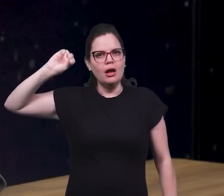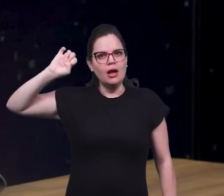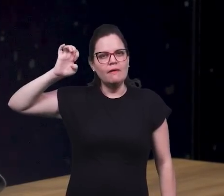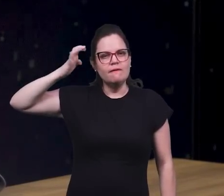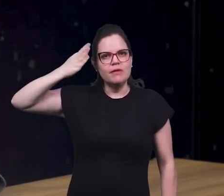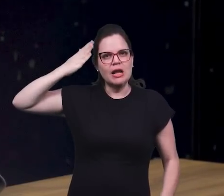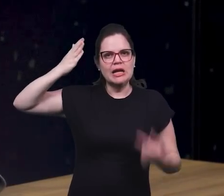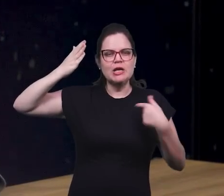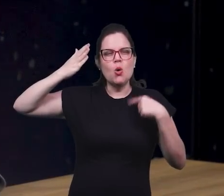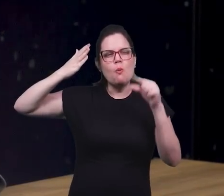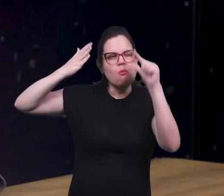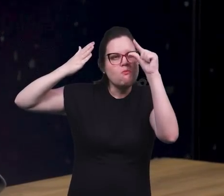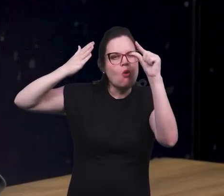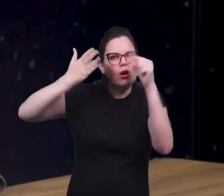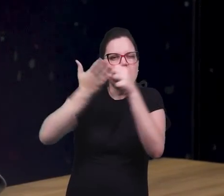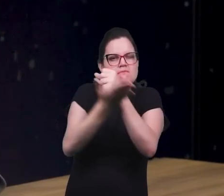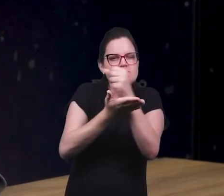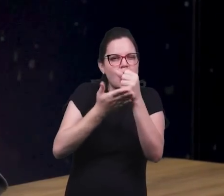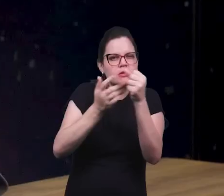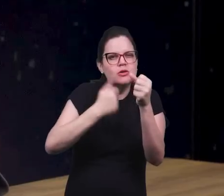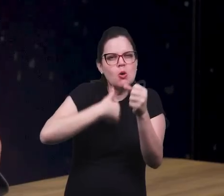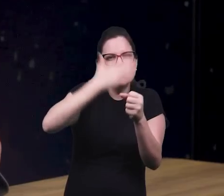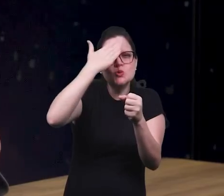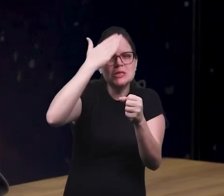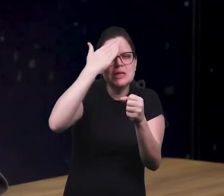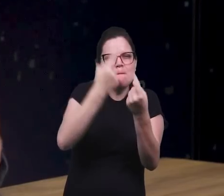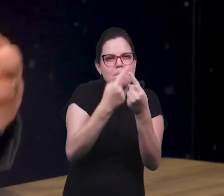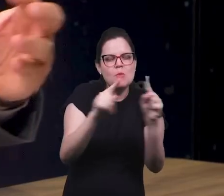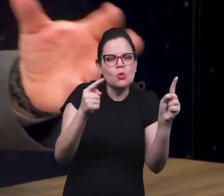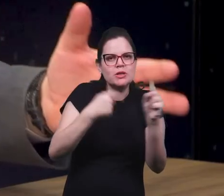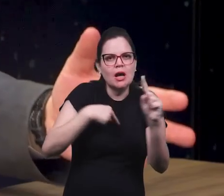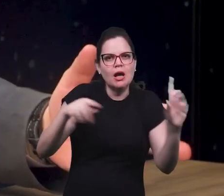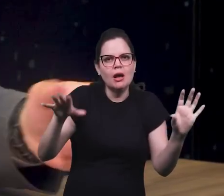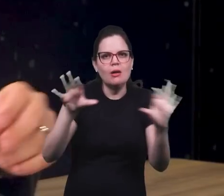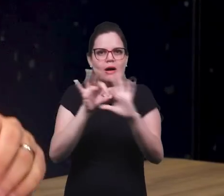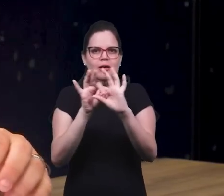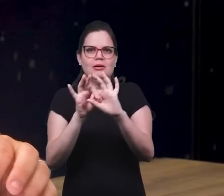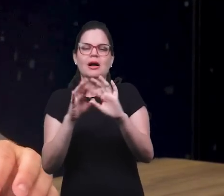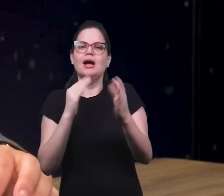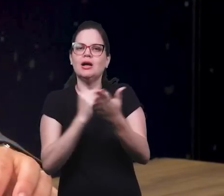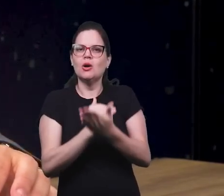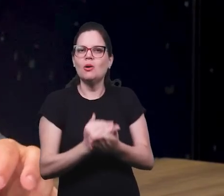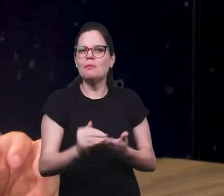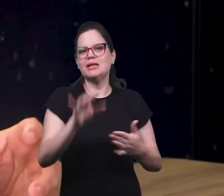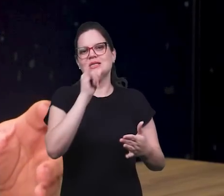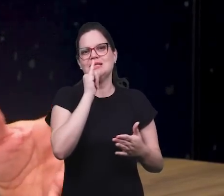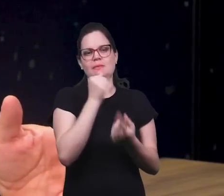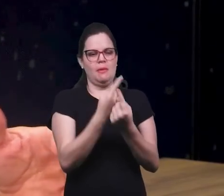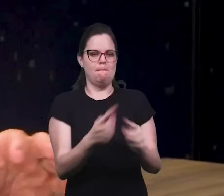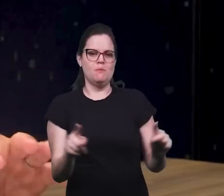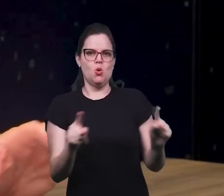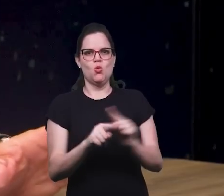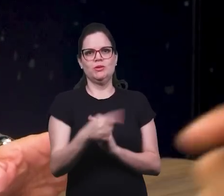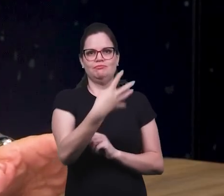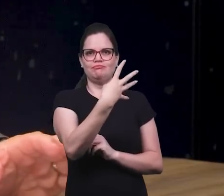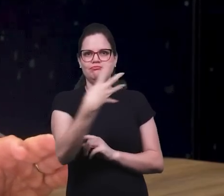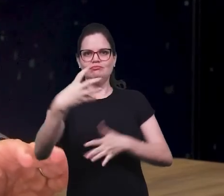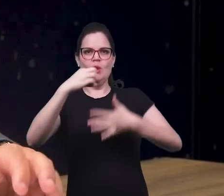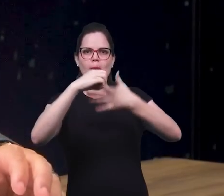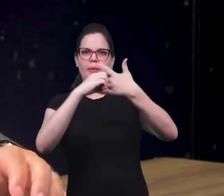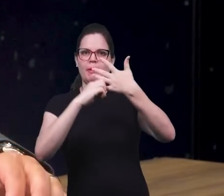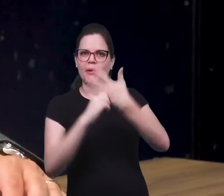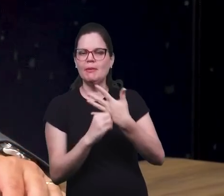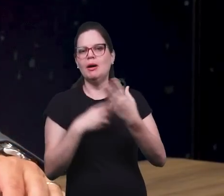a glorificação do nome do Senhor. E aí depois entra a parte racional, a gente começa a produzir a parte musical e está tudo